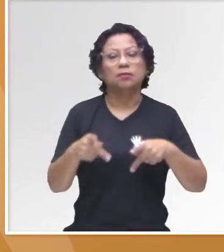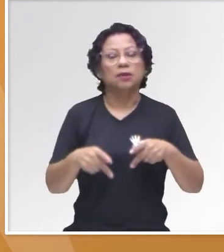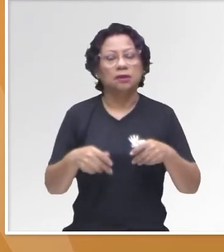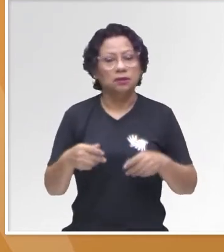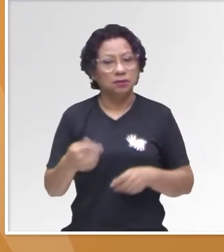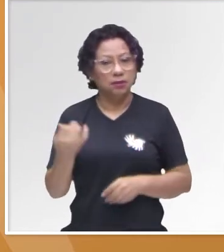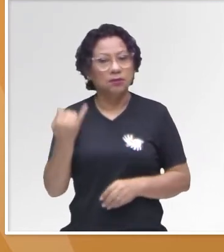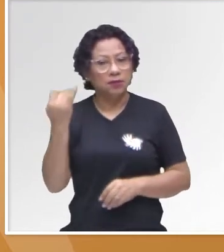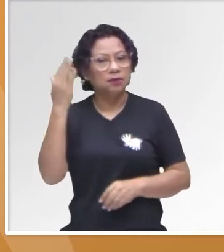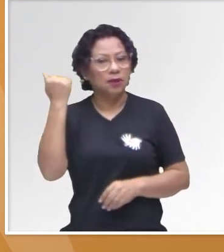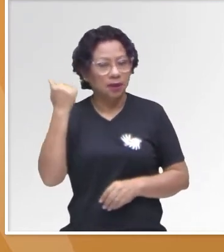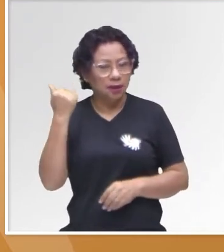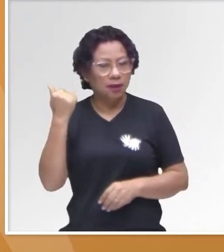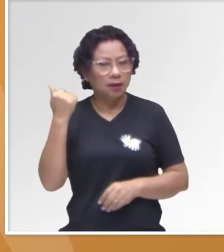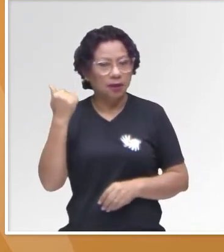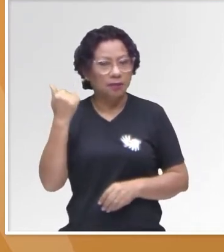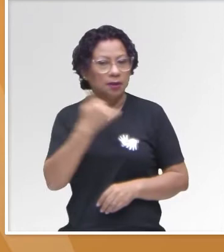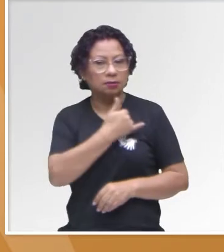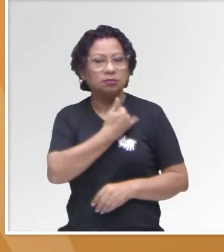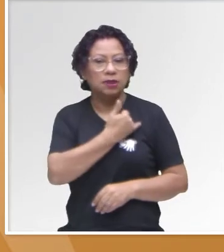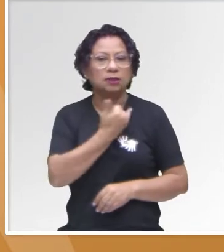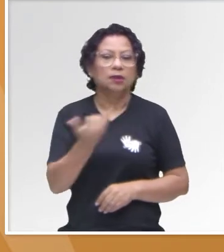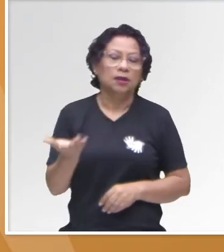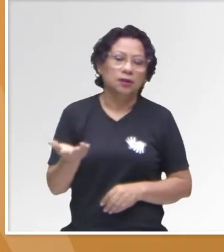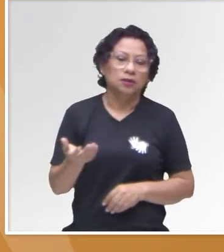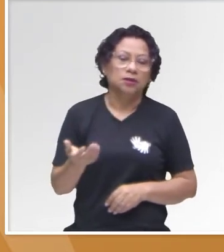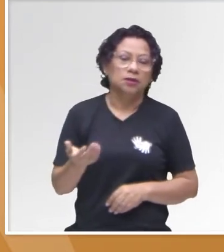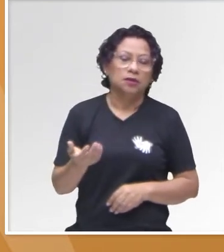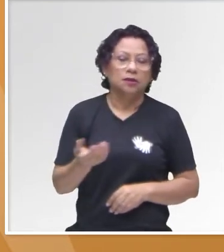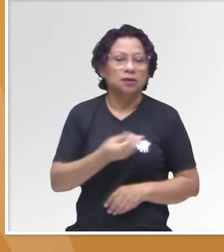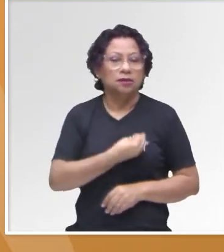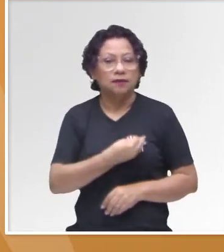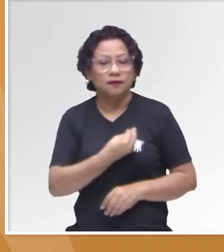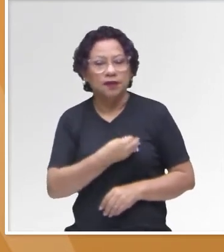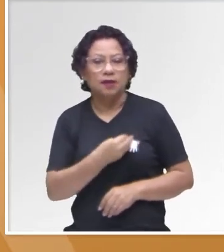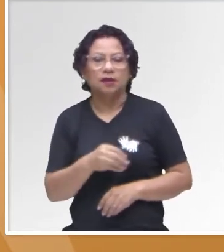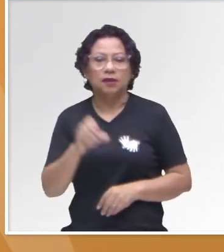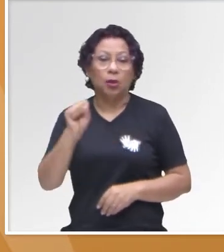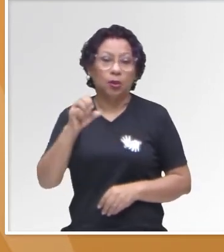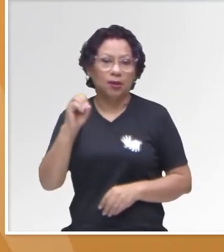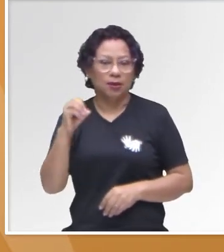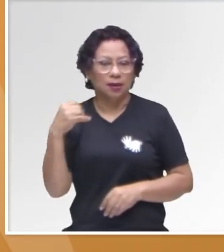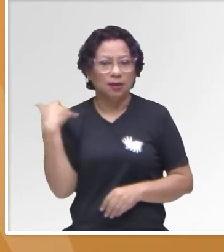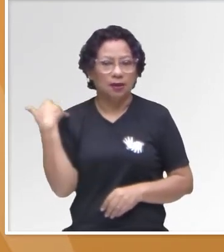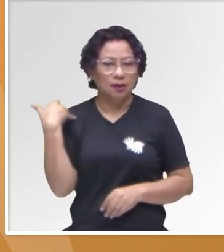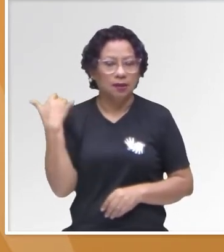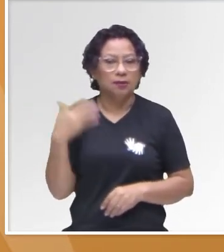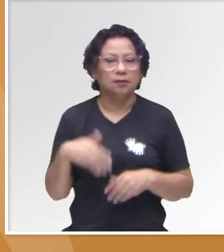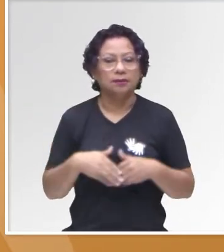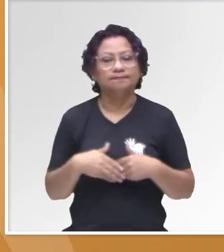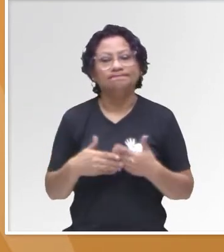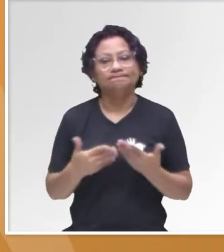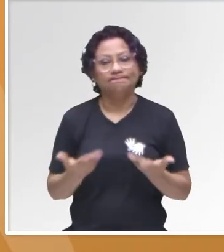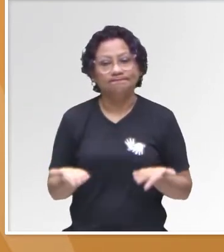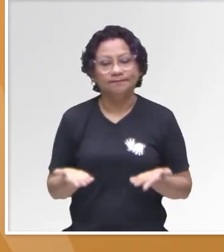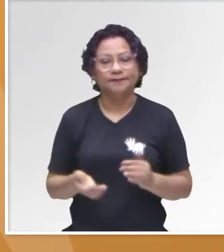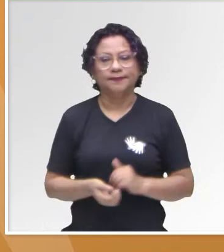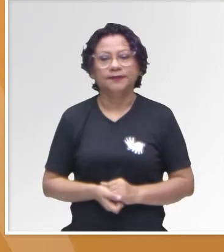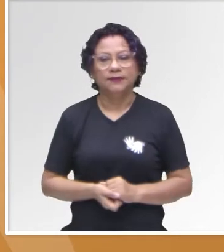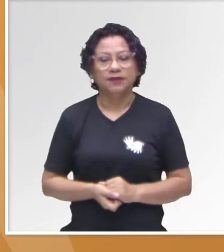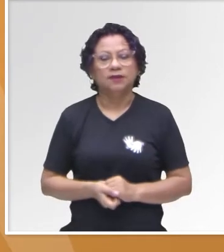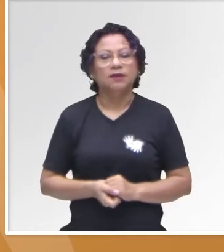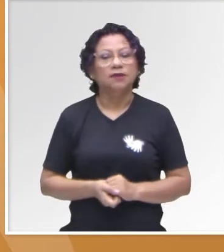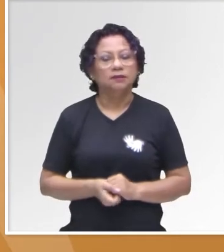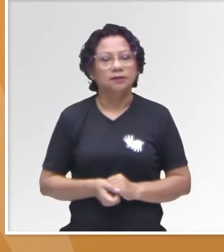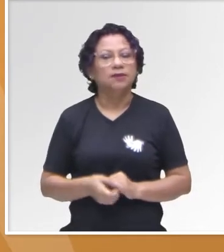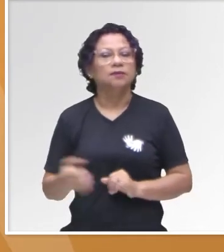uma expectativa de vida muito maior, né? Com 75 anos, 80 anos de vida em média. Então, isso também é levado